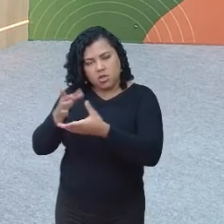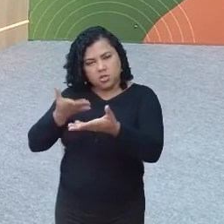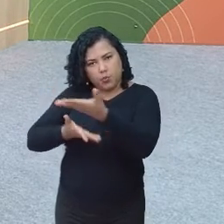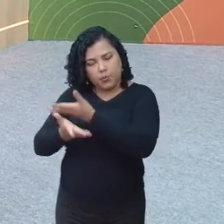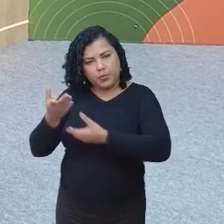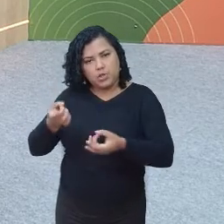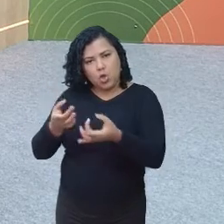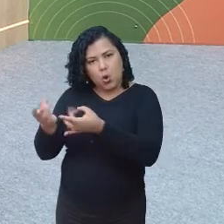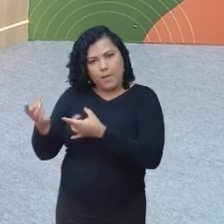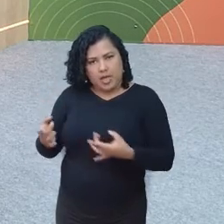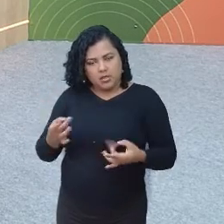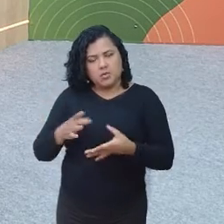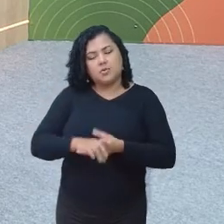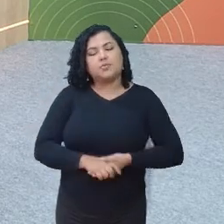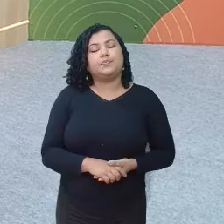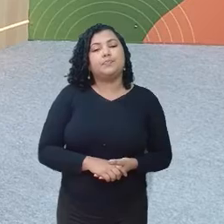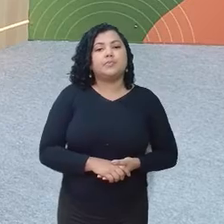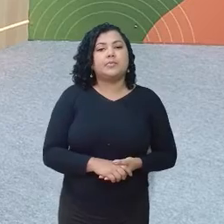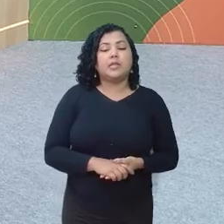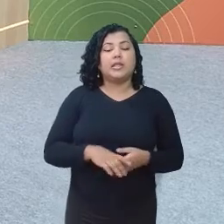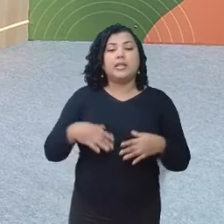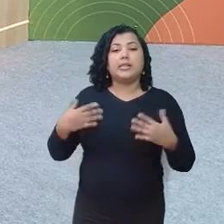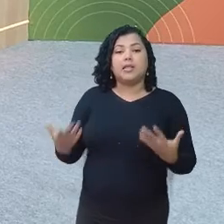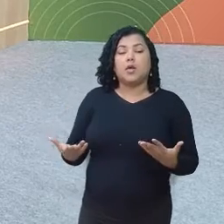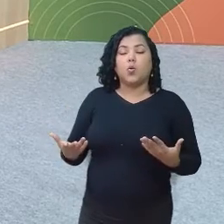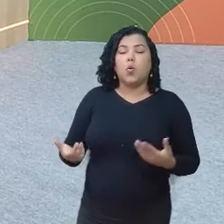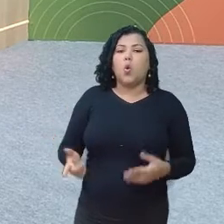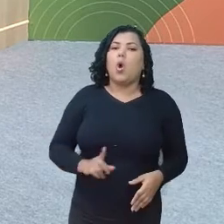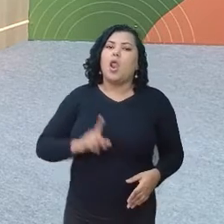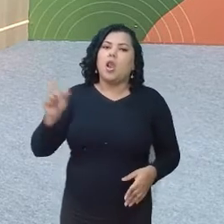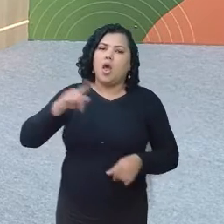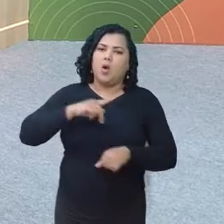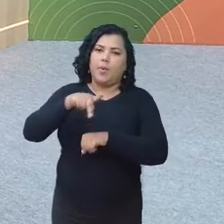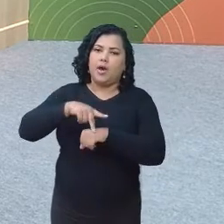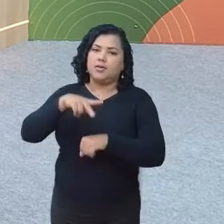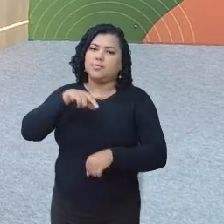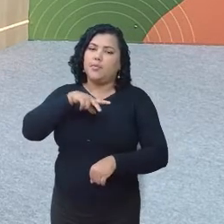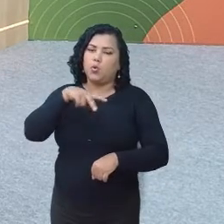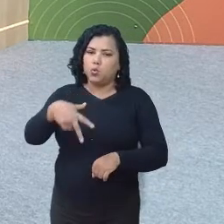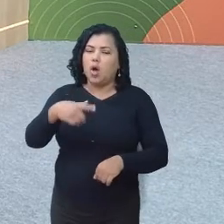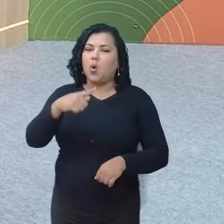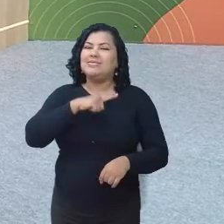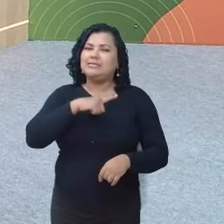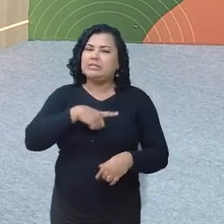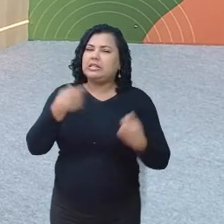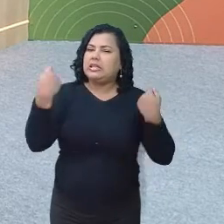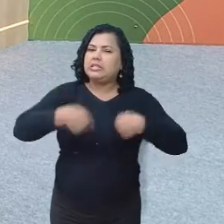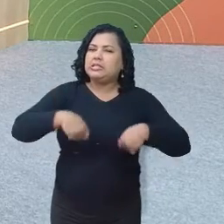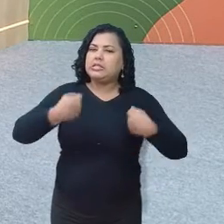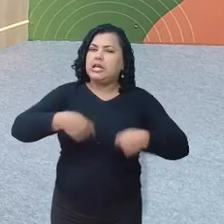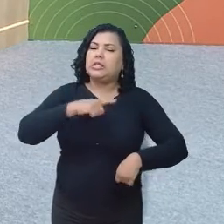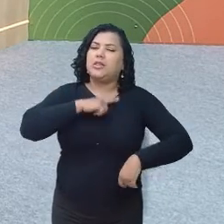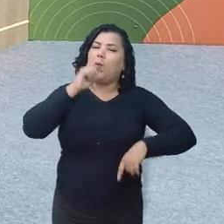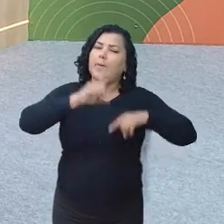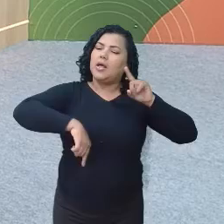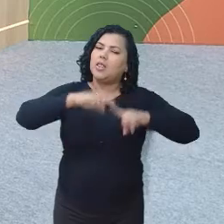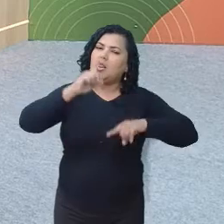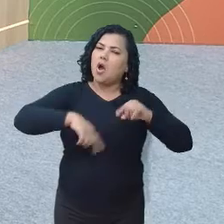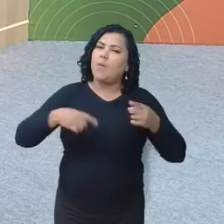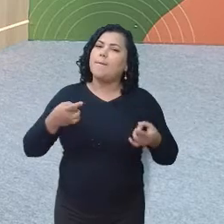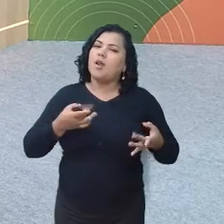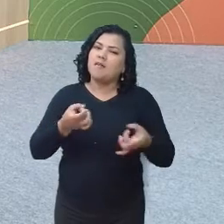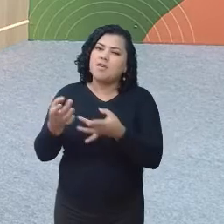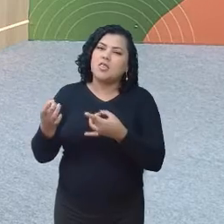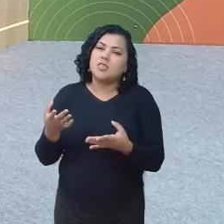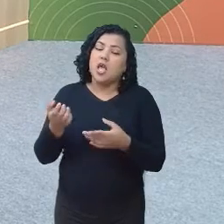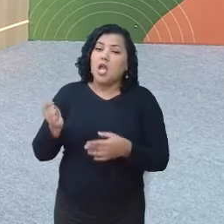essa necessidade, né, portuguesa de ter um produto que pudesse ser utilizado para gerar